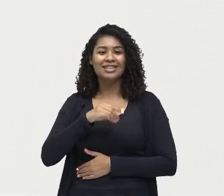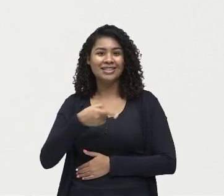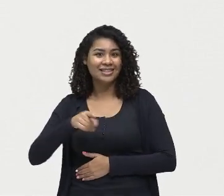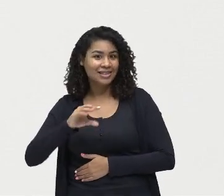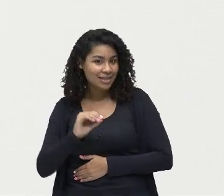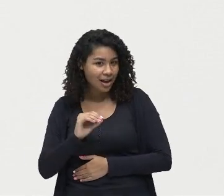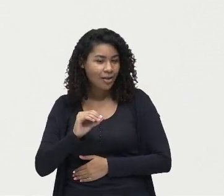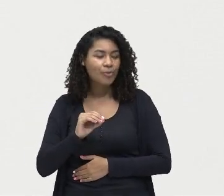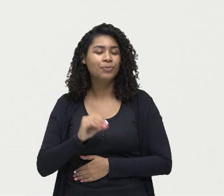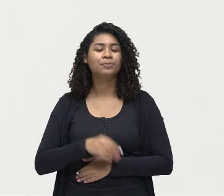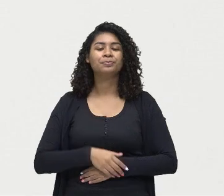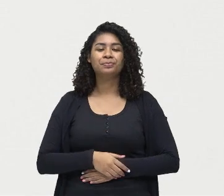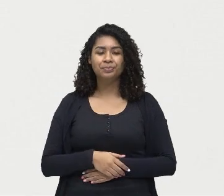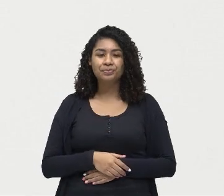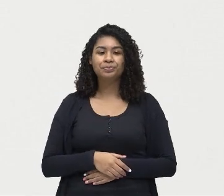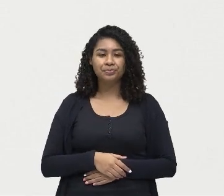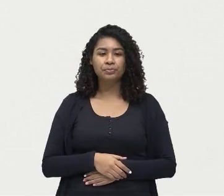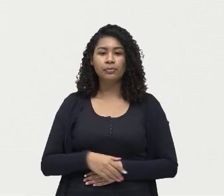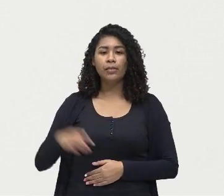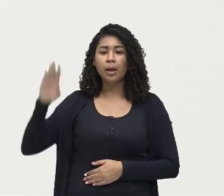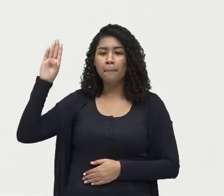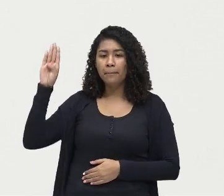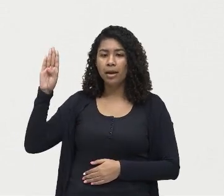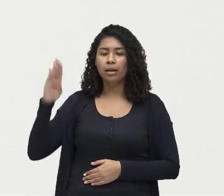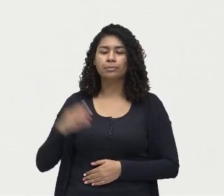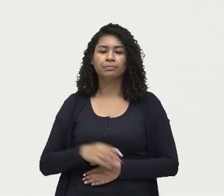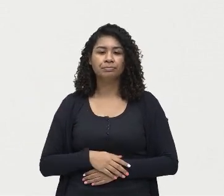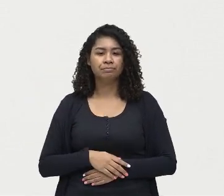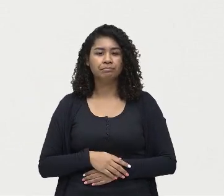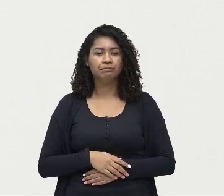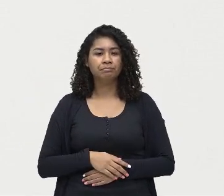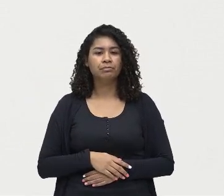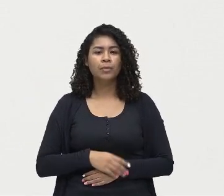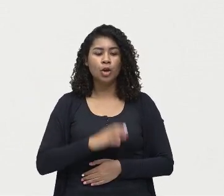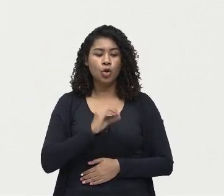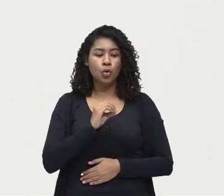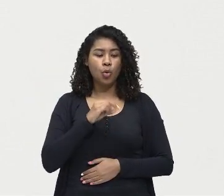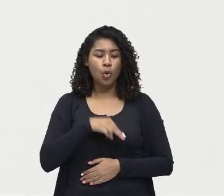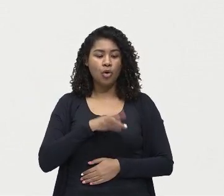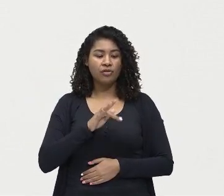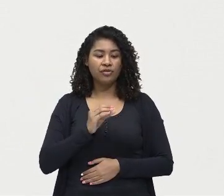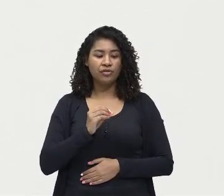observar. Na letra B, nós temos uma conformativa